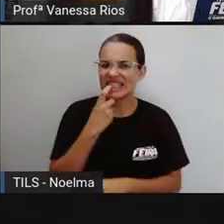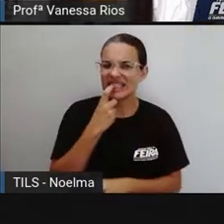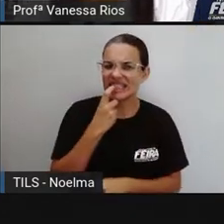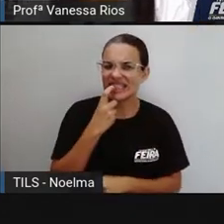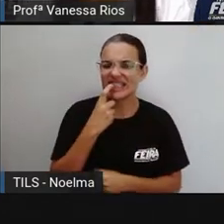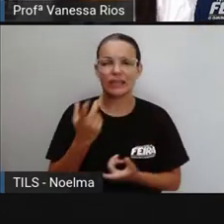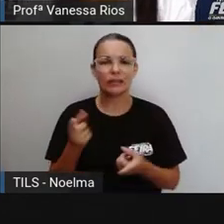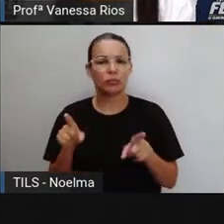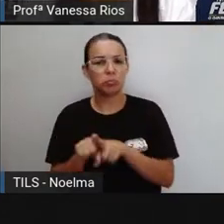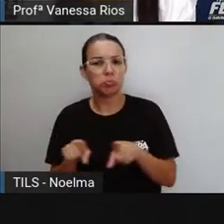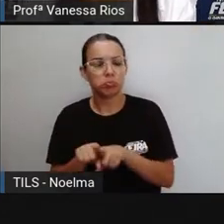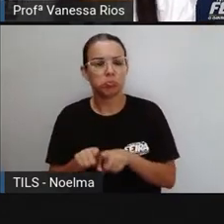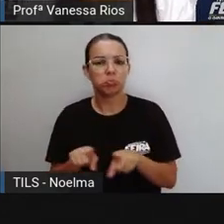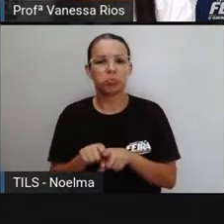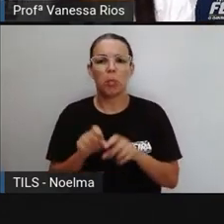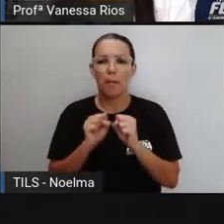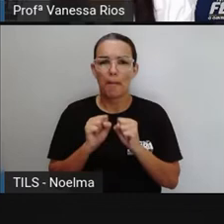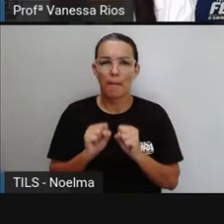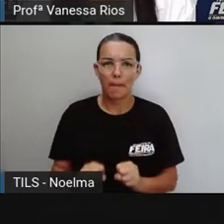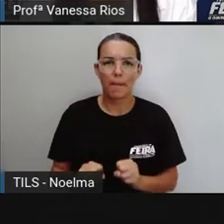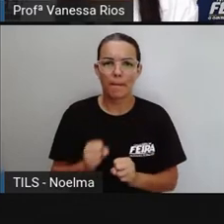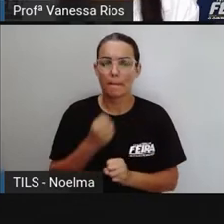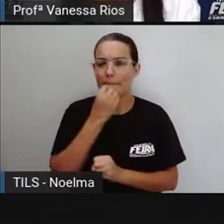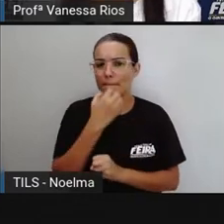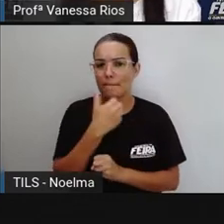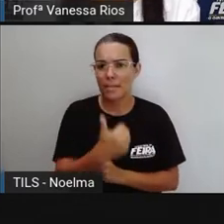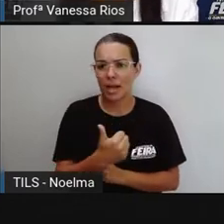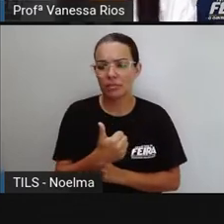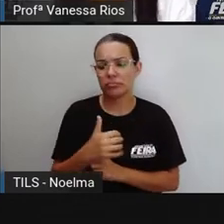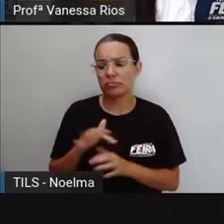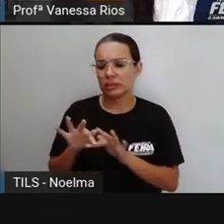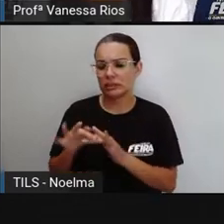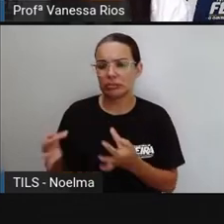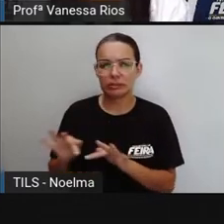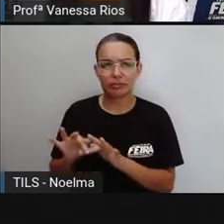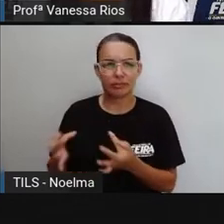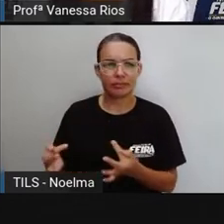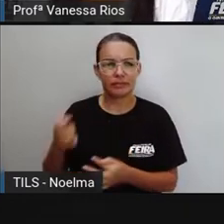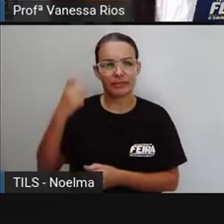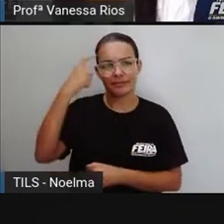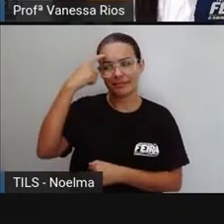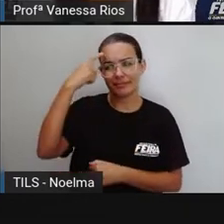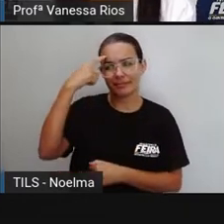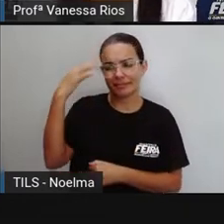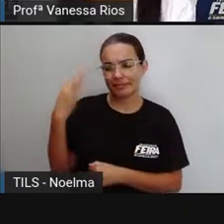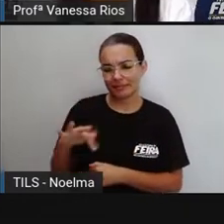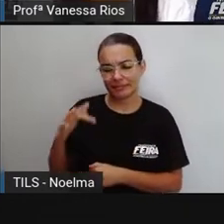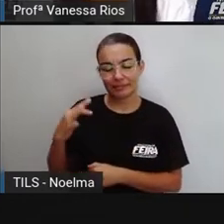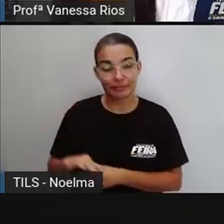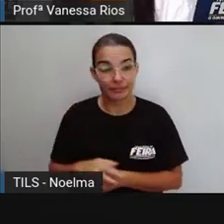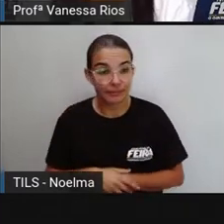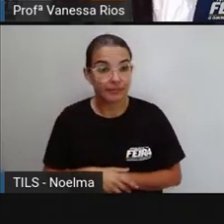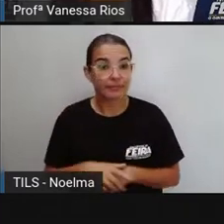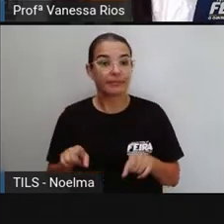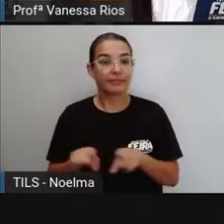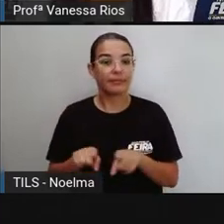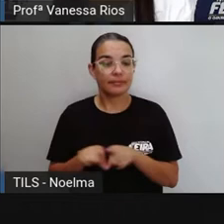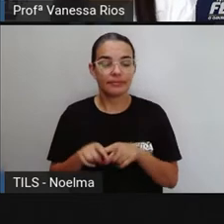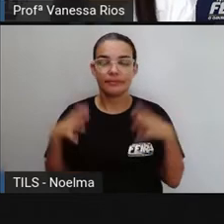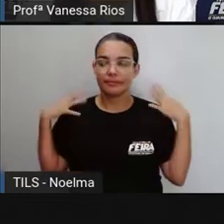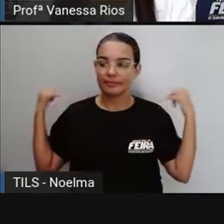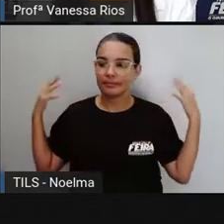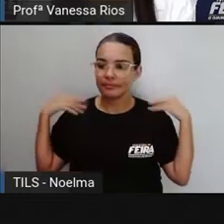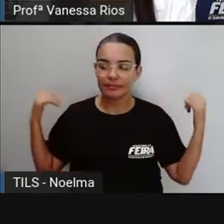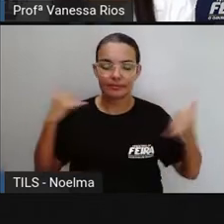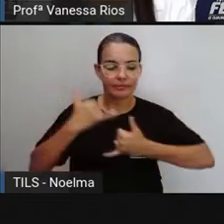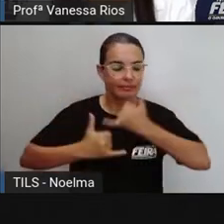que favoreçam também a questão do estresse, da mente, da saúde mental, do lazer.